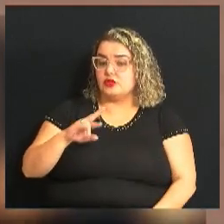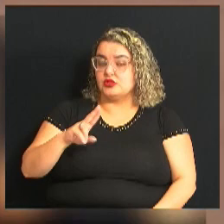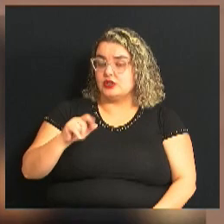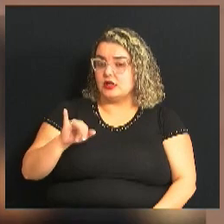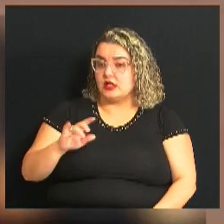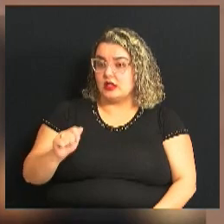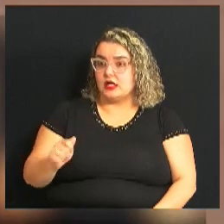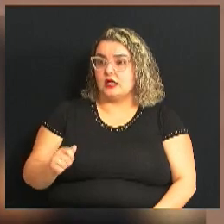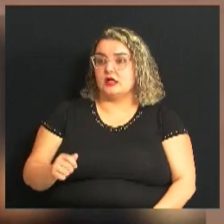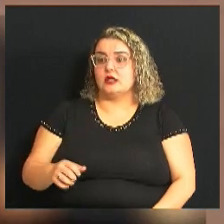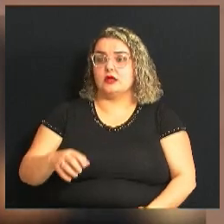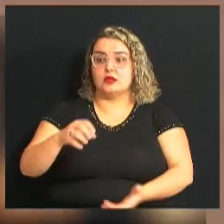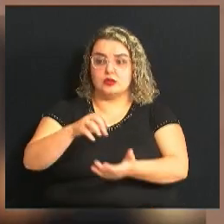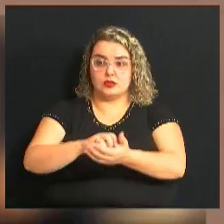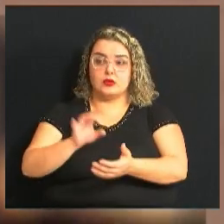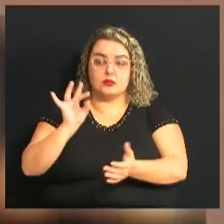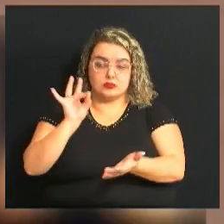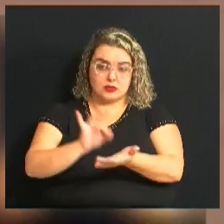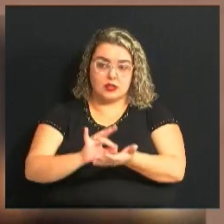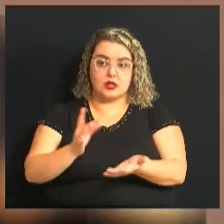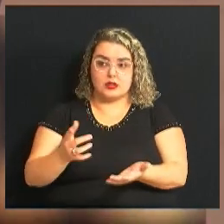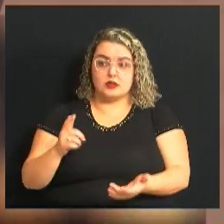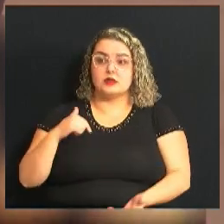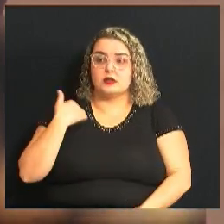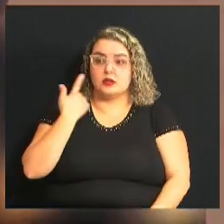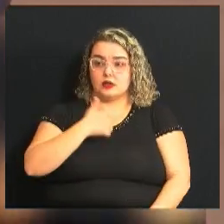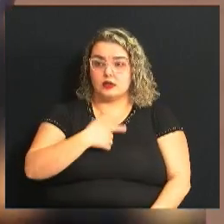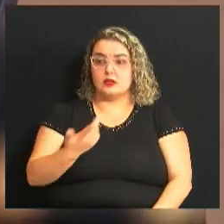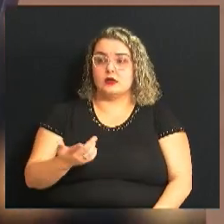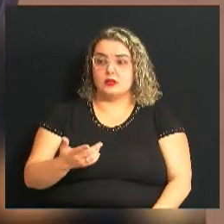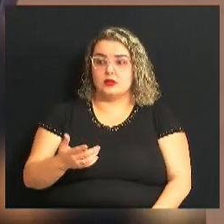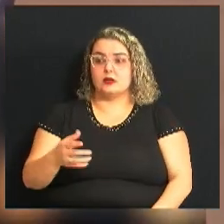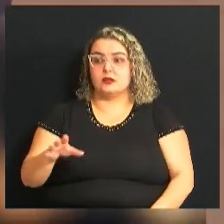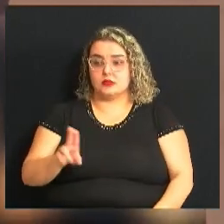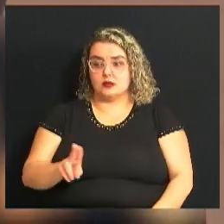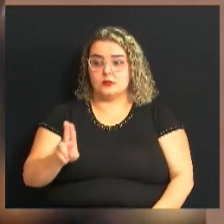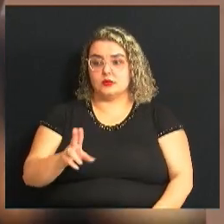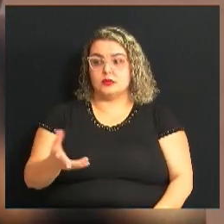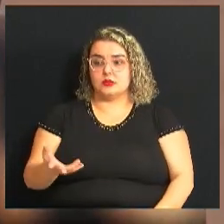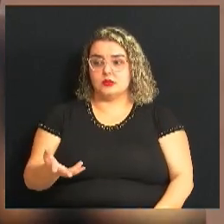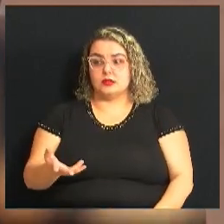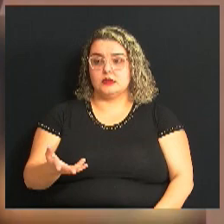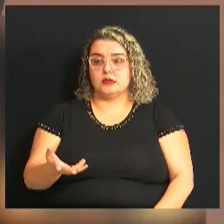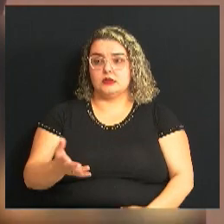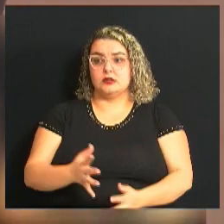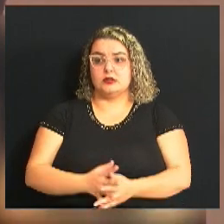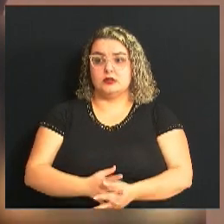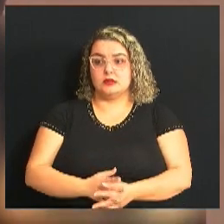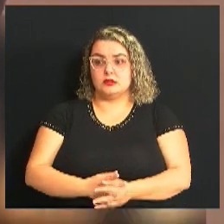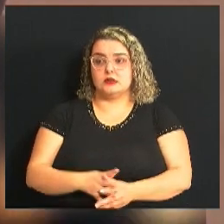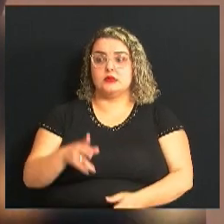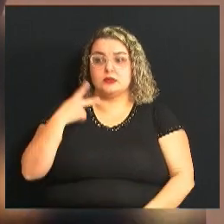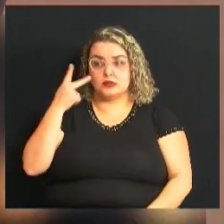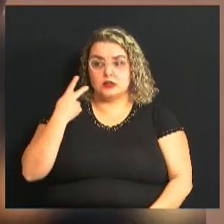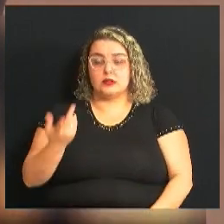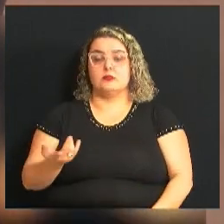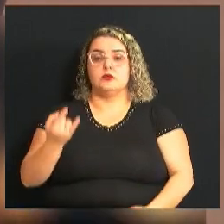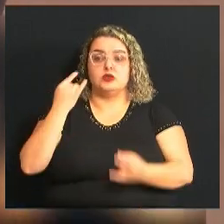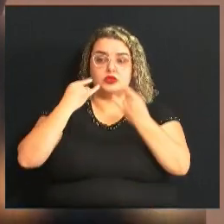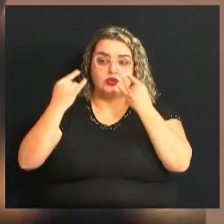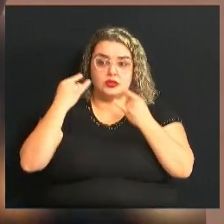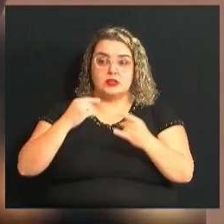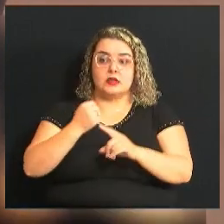órgão executor, na verdade, somos nós, que estamos implementando. Então, na política de habitação de interesse social, eu acho